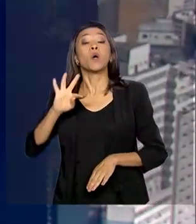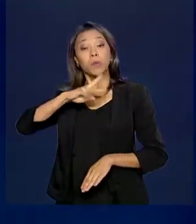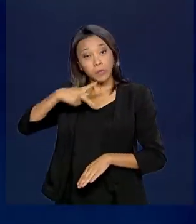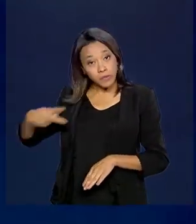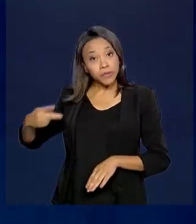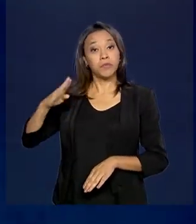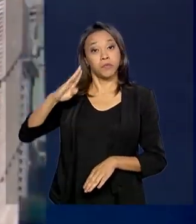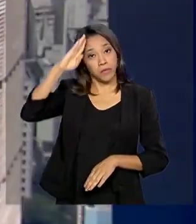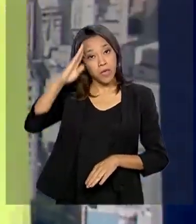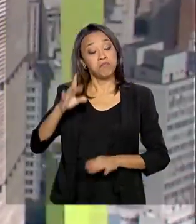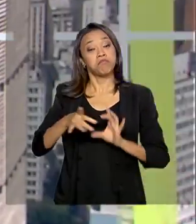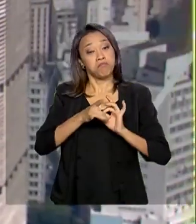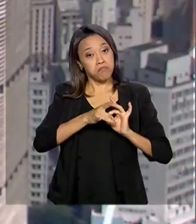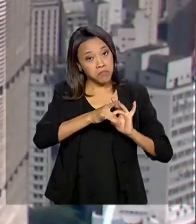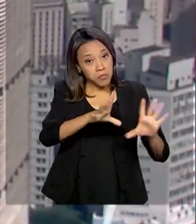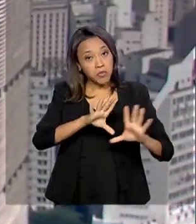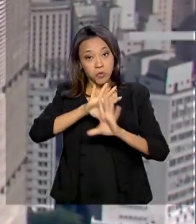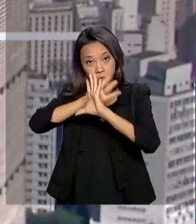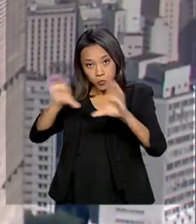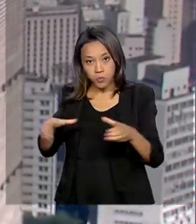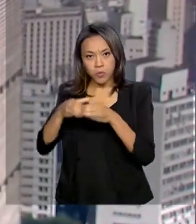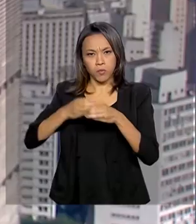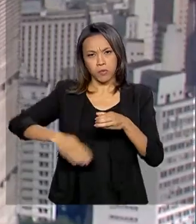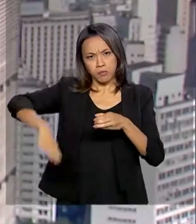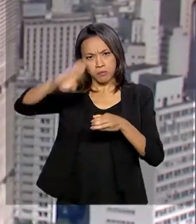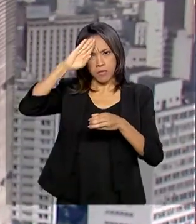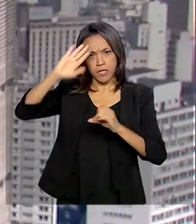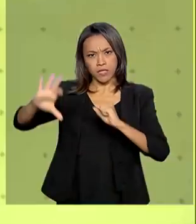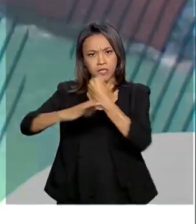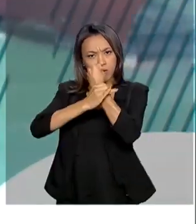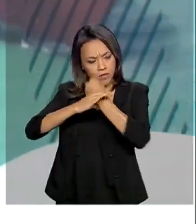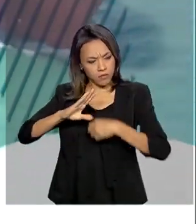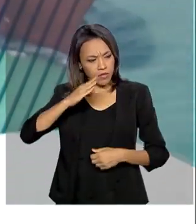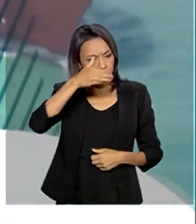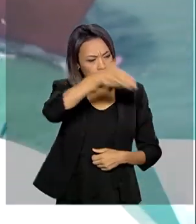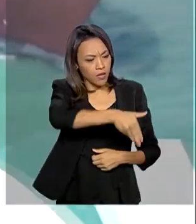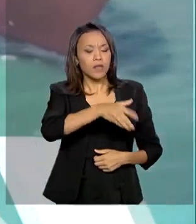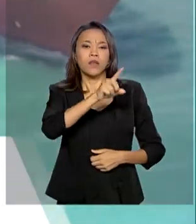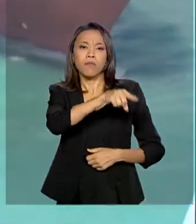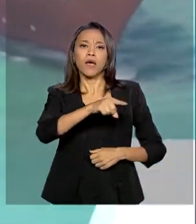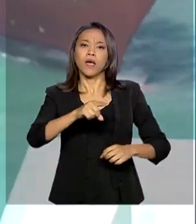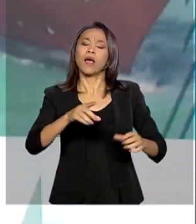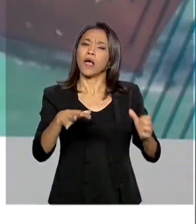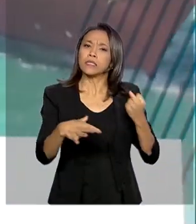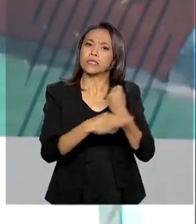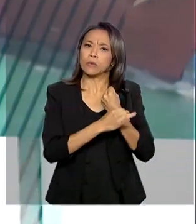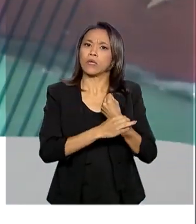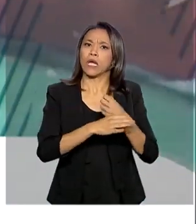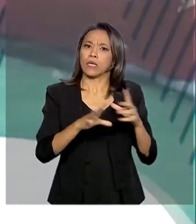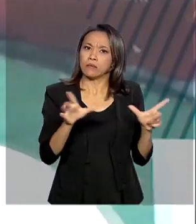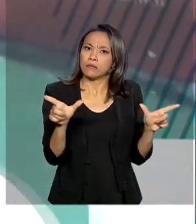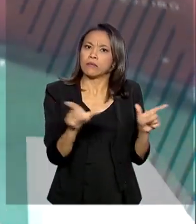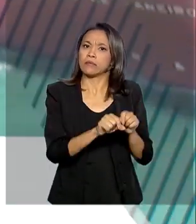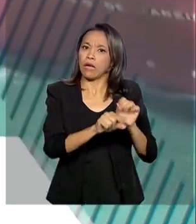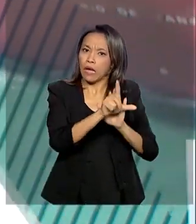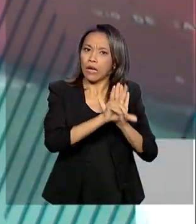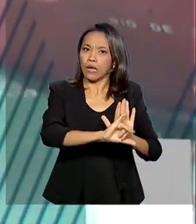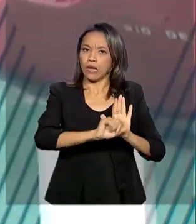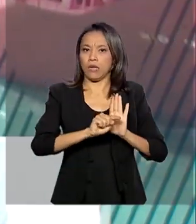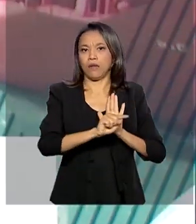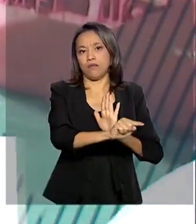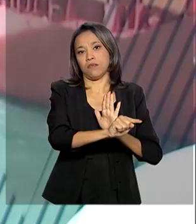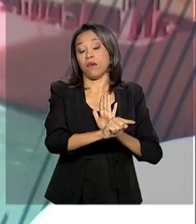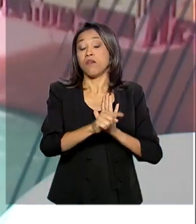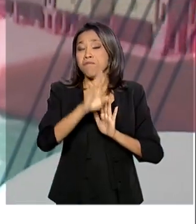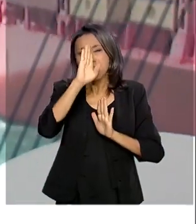Bolsonaro autorizou o emprego das Forças Armadas para garantia da lei e da ordem no Estado até o dia 28 de fevereiro. Elas vão atuar